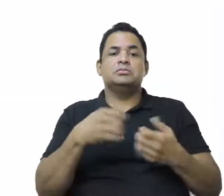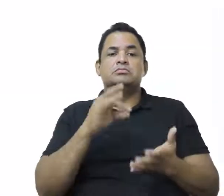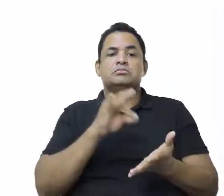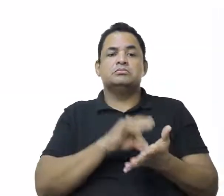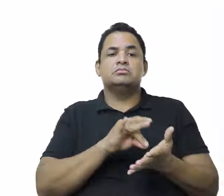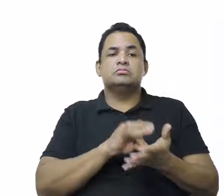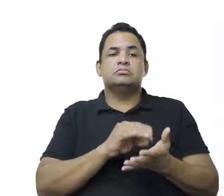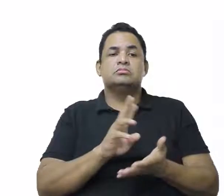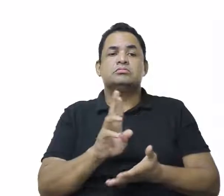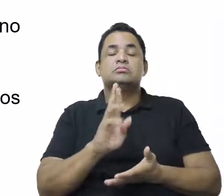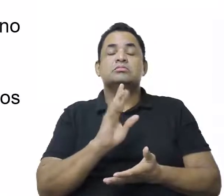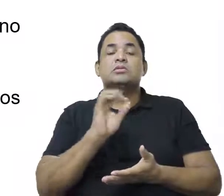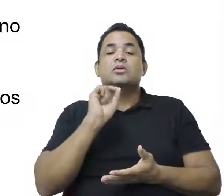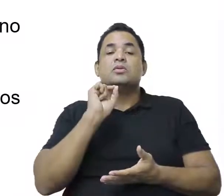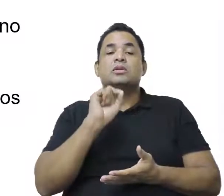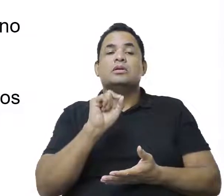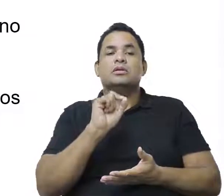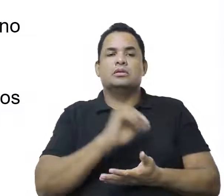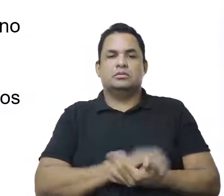que a globalização resultou no quê?